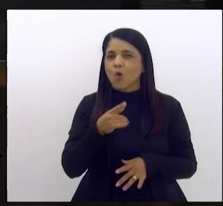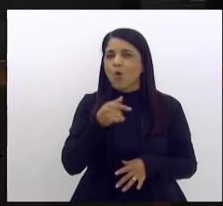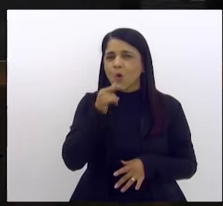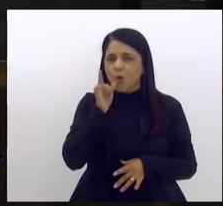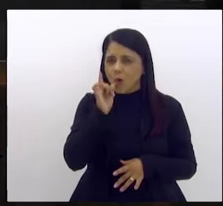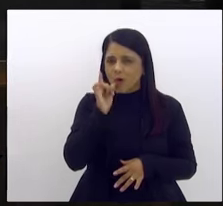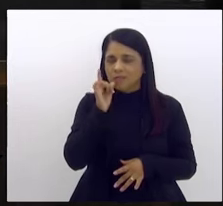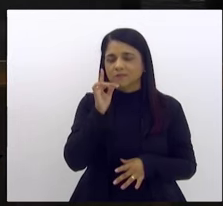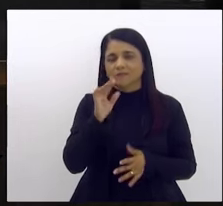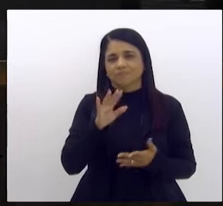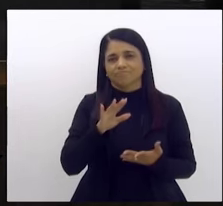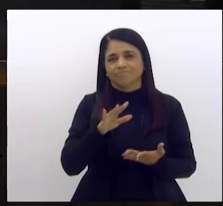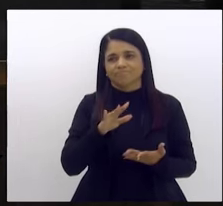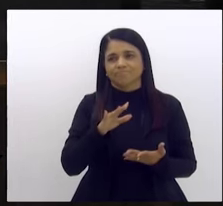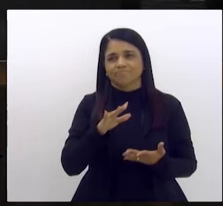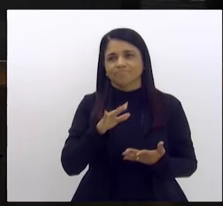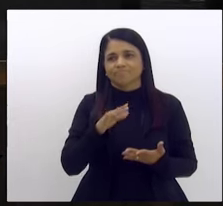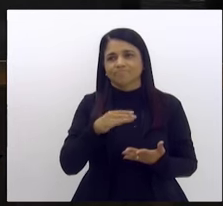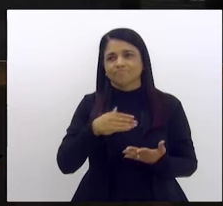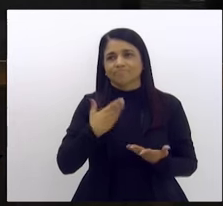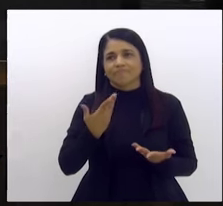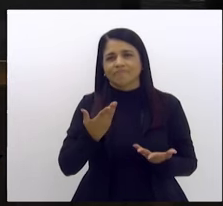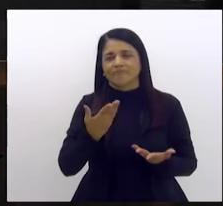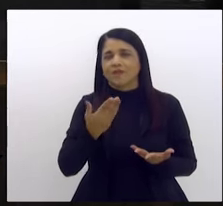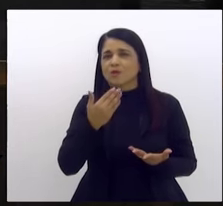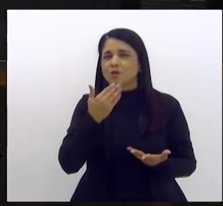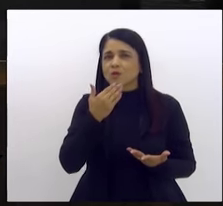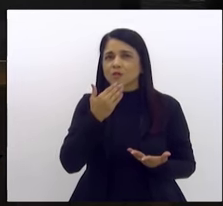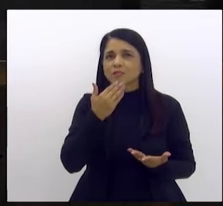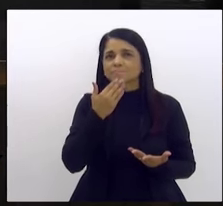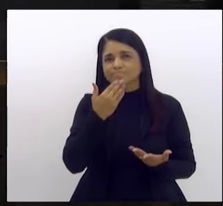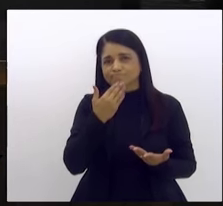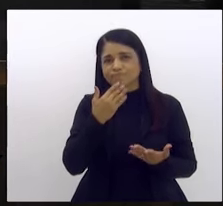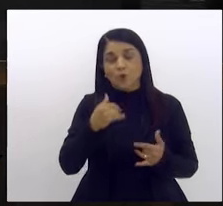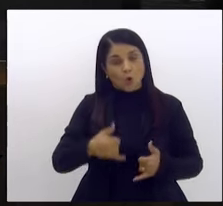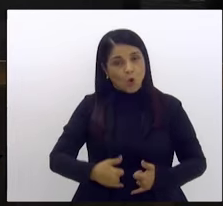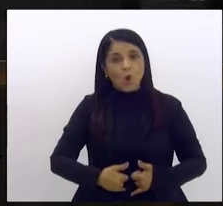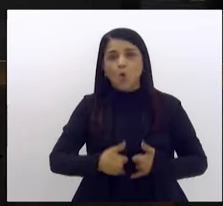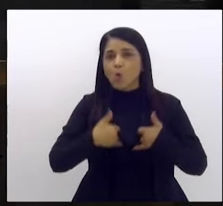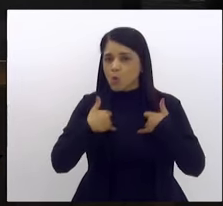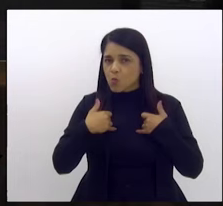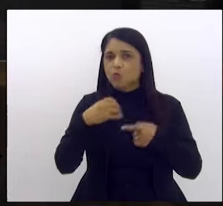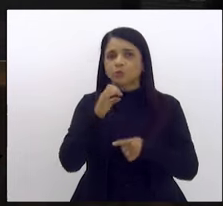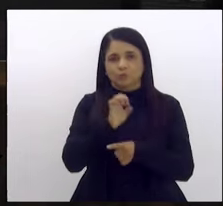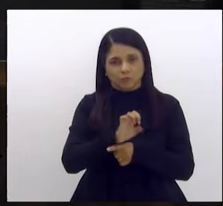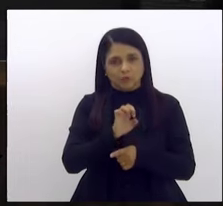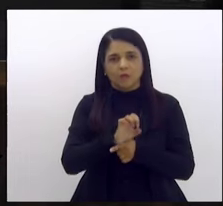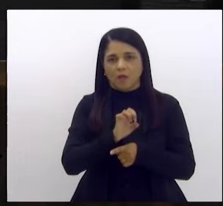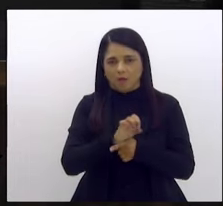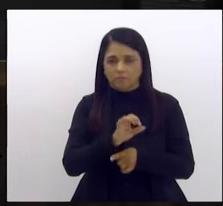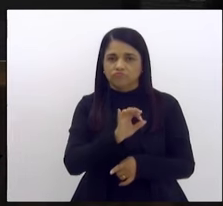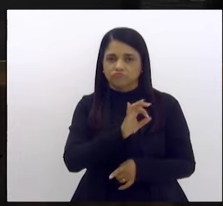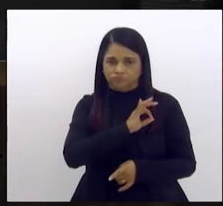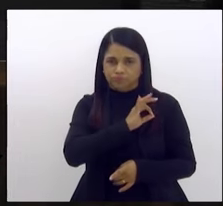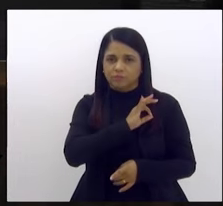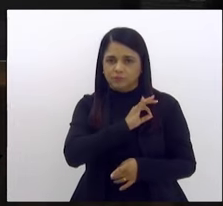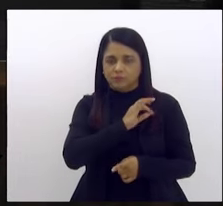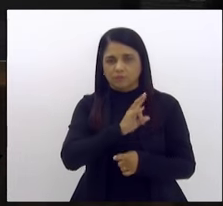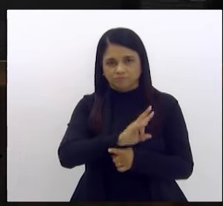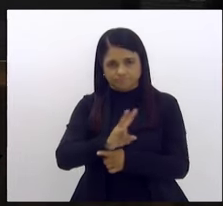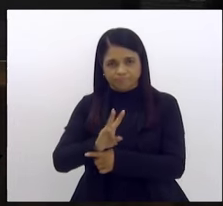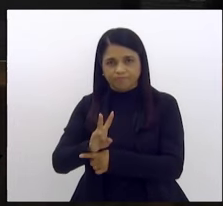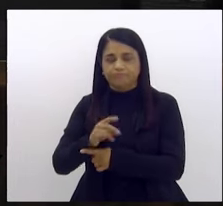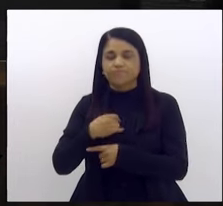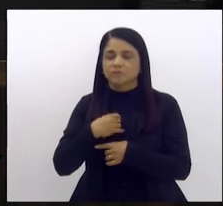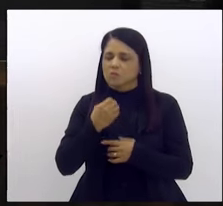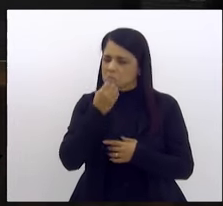ontem. E de um programa que eu acho que é um grande motivo de orgulho para o Estado como um todo. Então, bela homenagem que